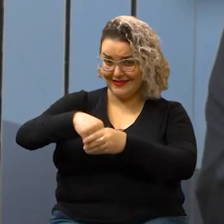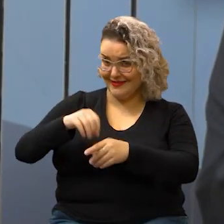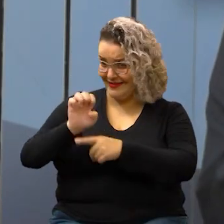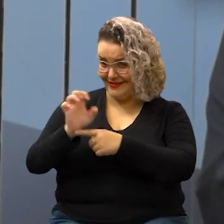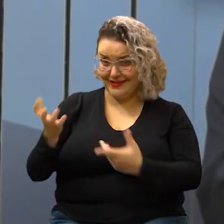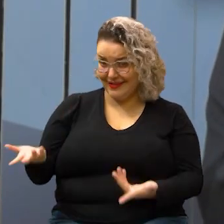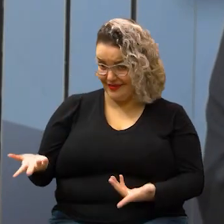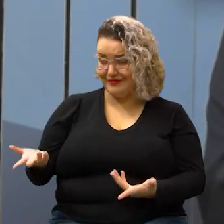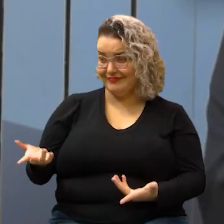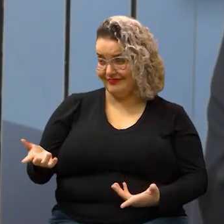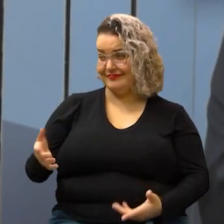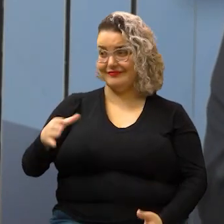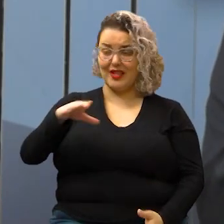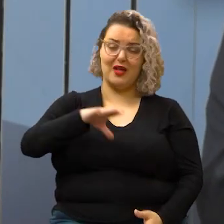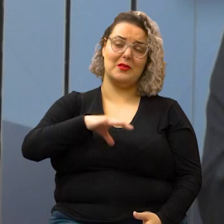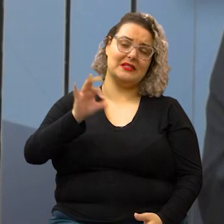que